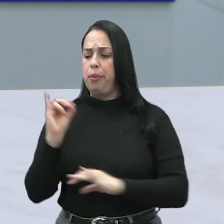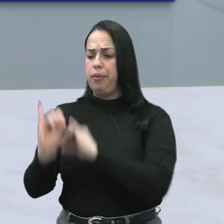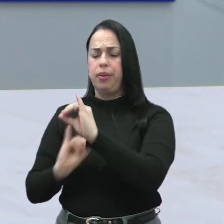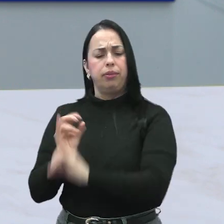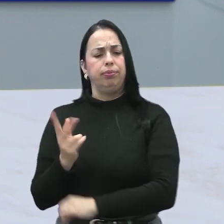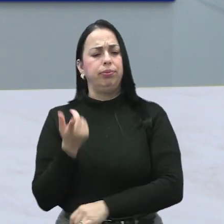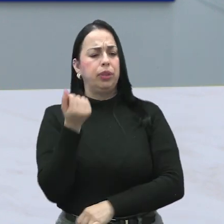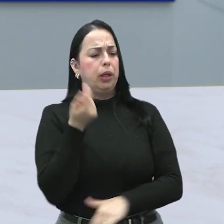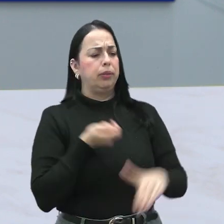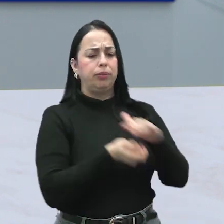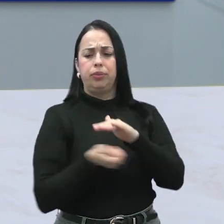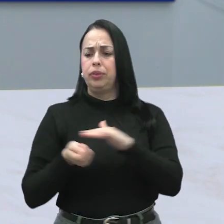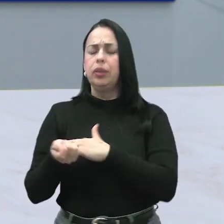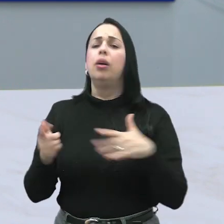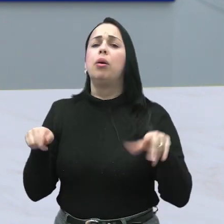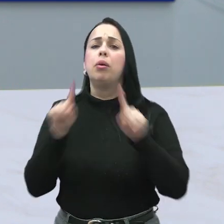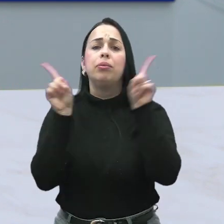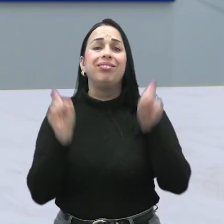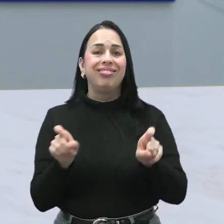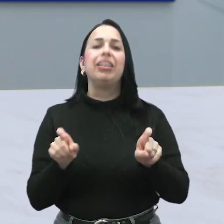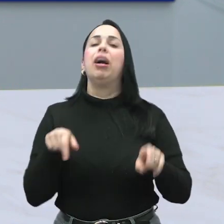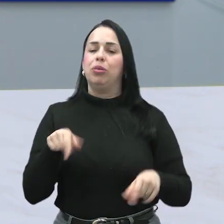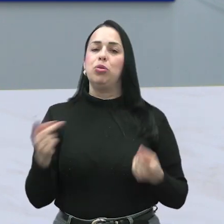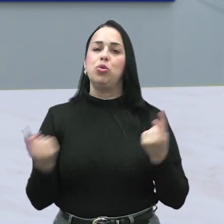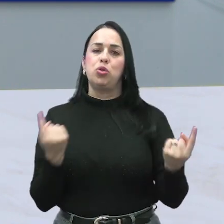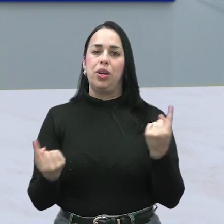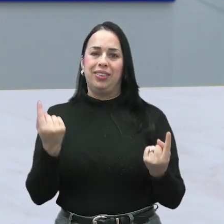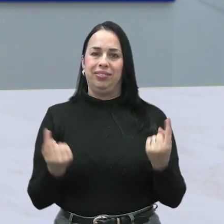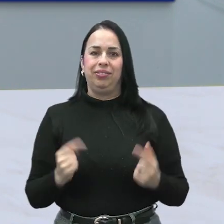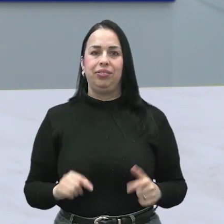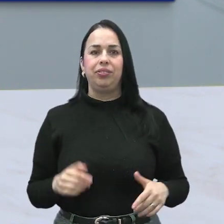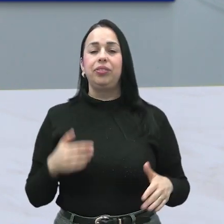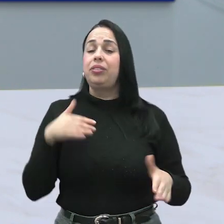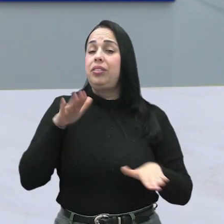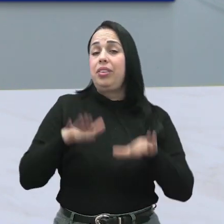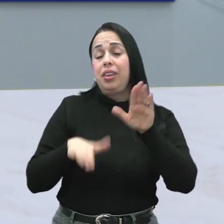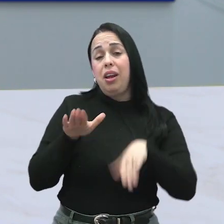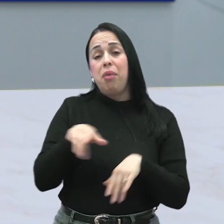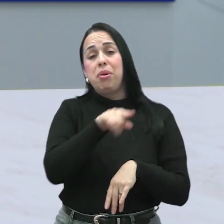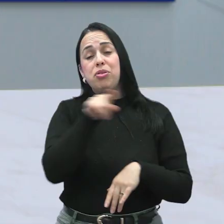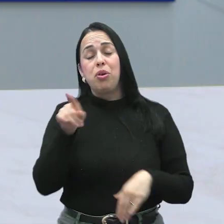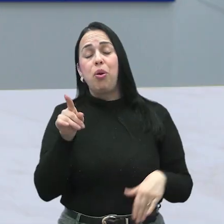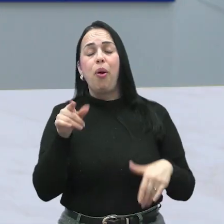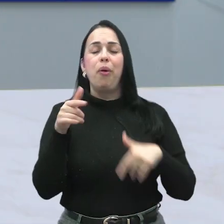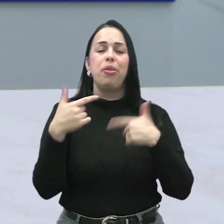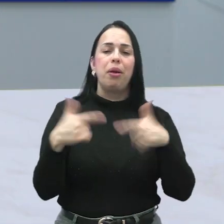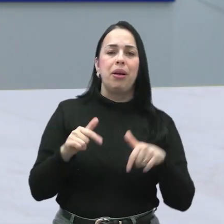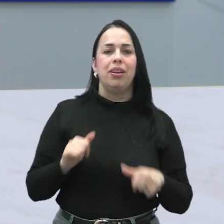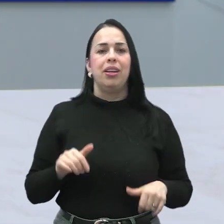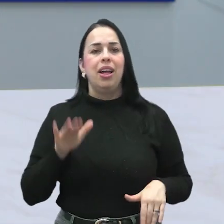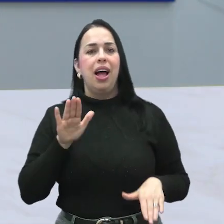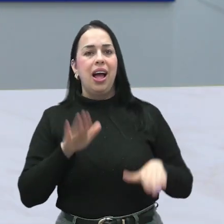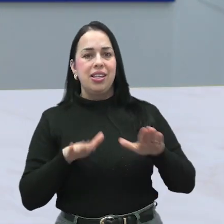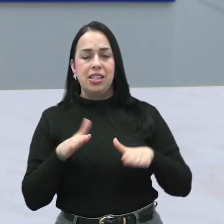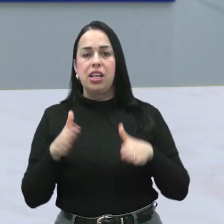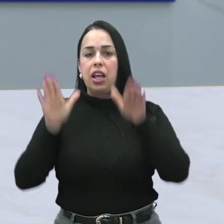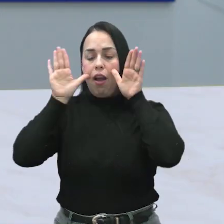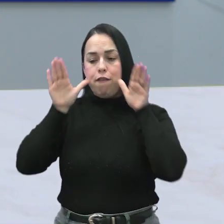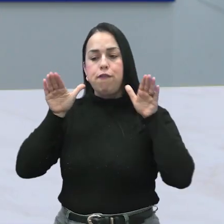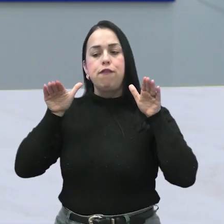mais investimento? Os dois. E dependendo do mercado que você está. De repente você pode querer